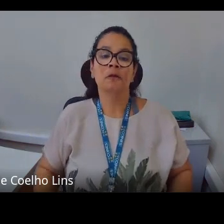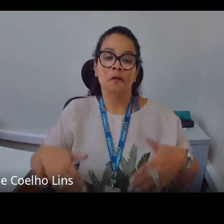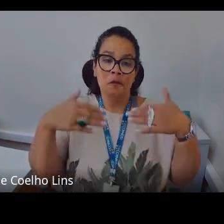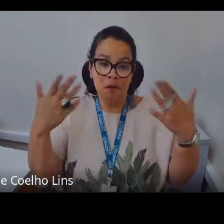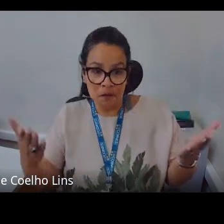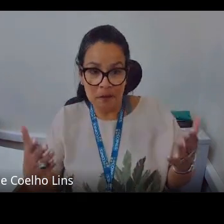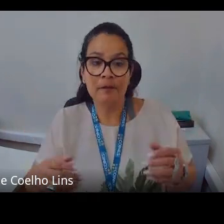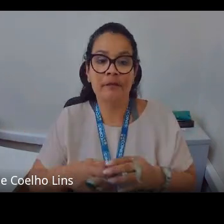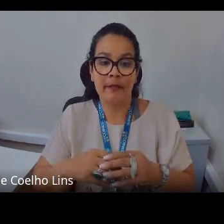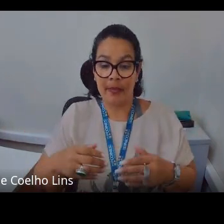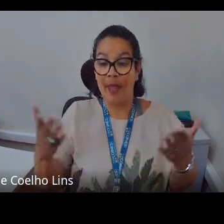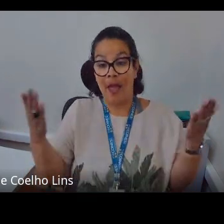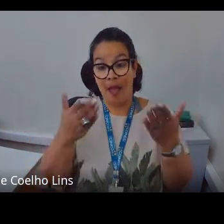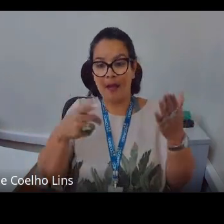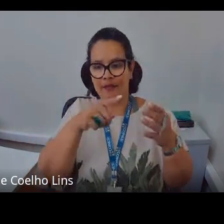passar.